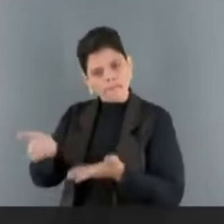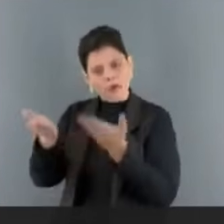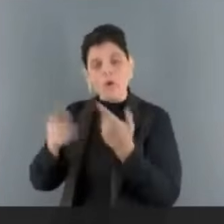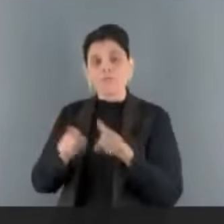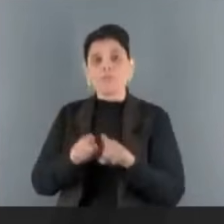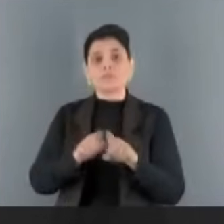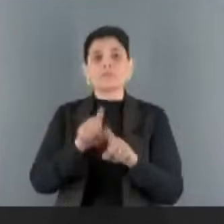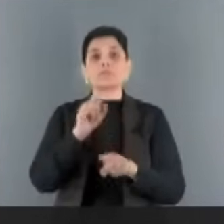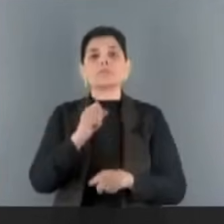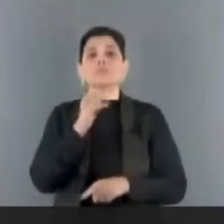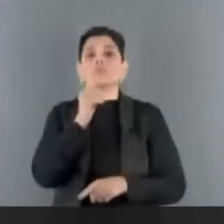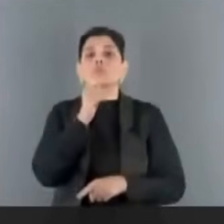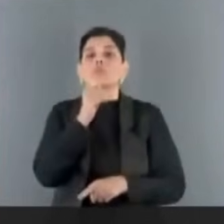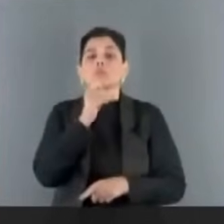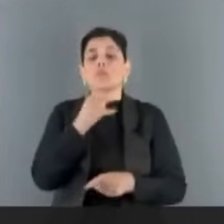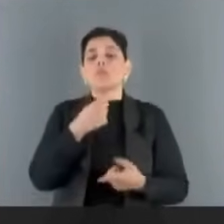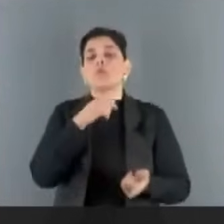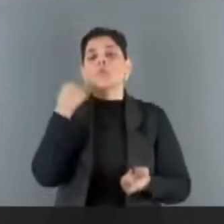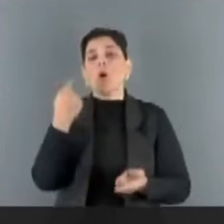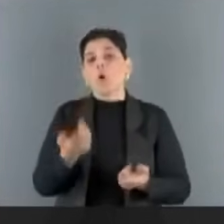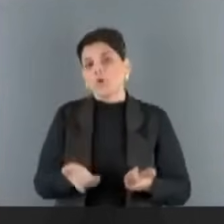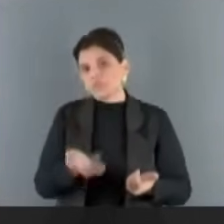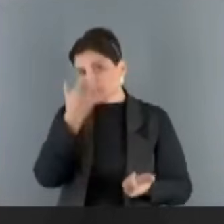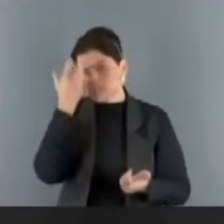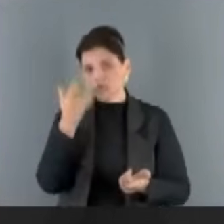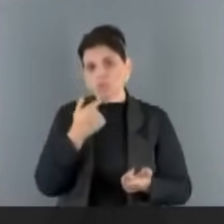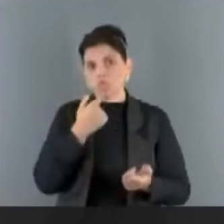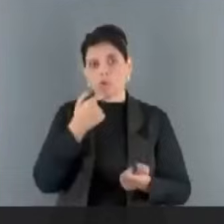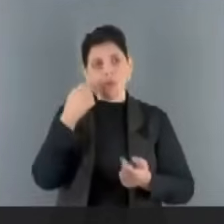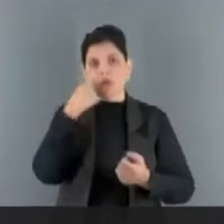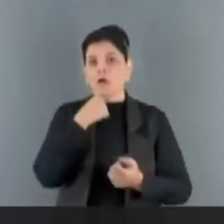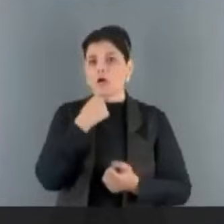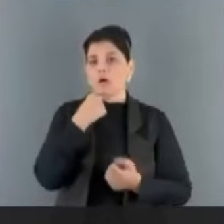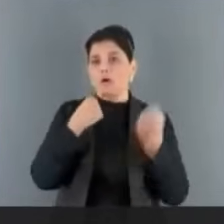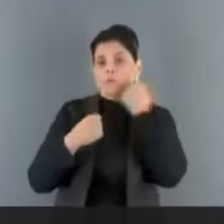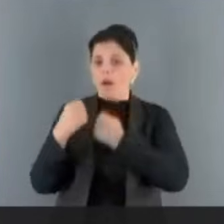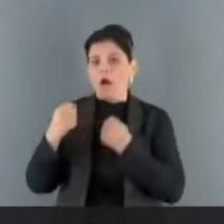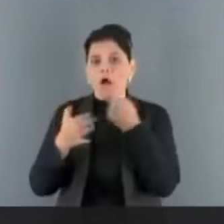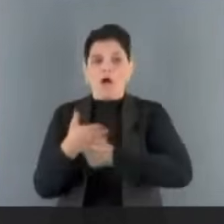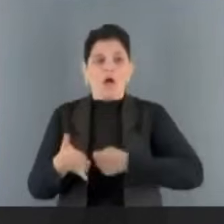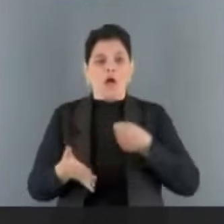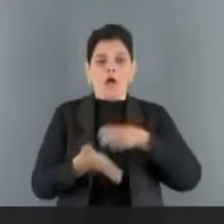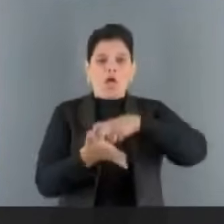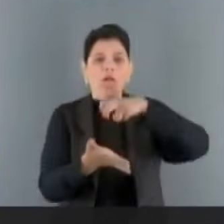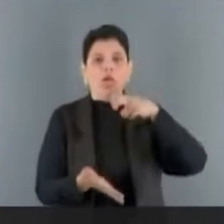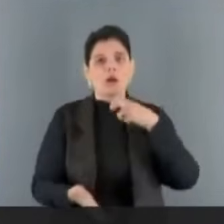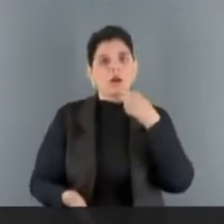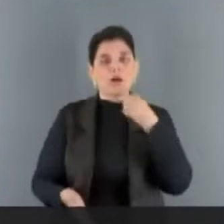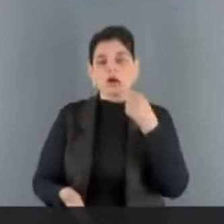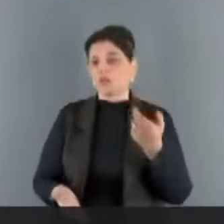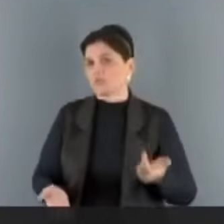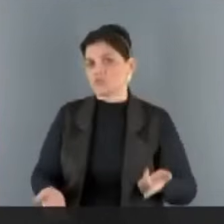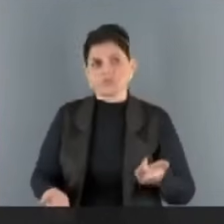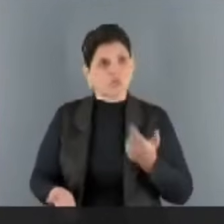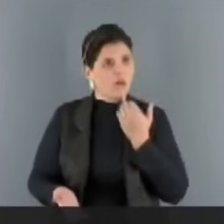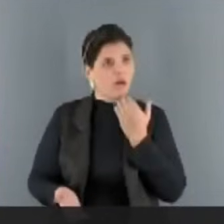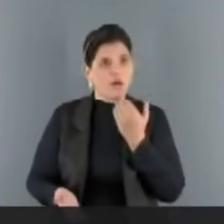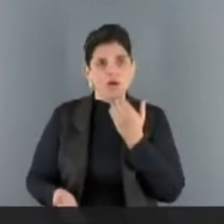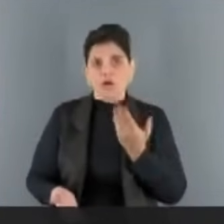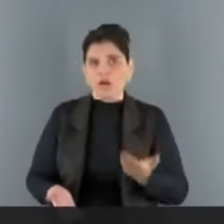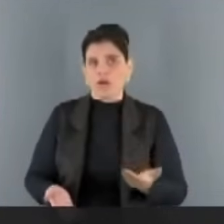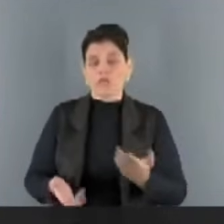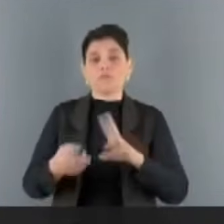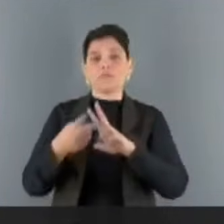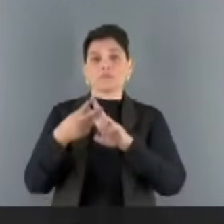feridos. Então não adiantava sair batendo nas pessoas. As prisões foram feitas quando chegaram os reforços e